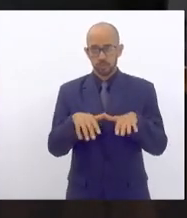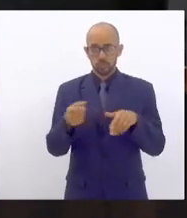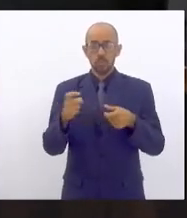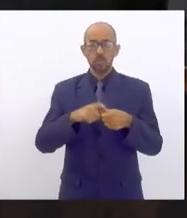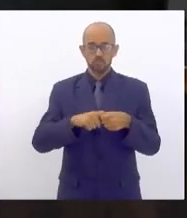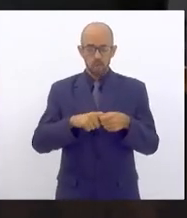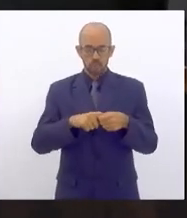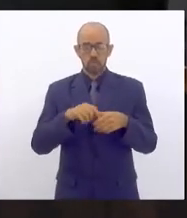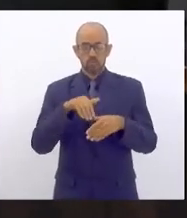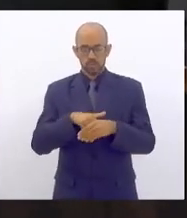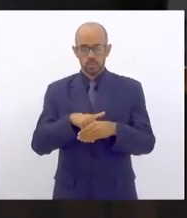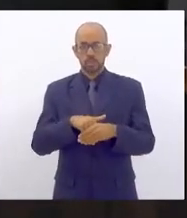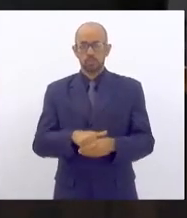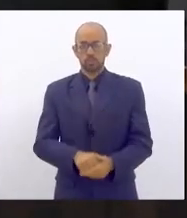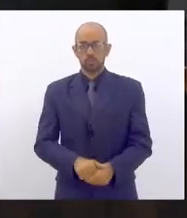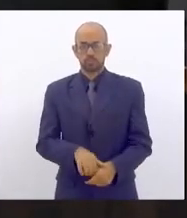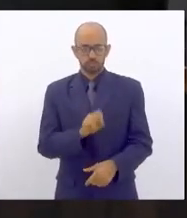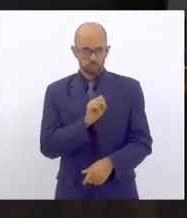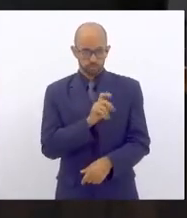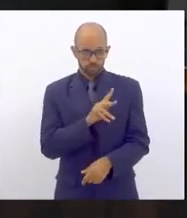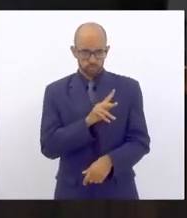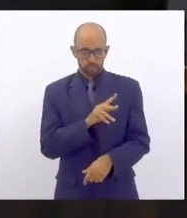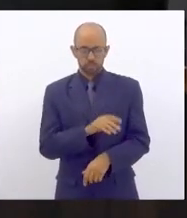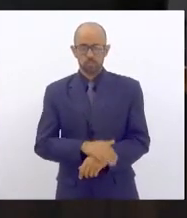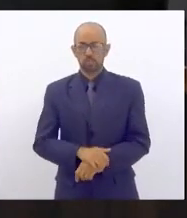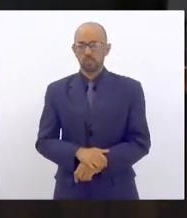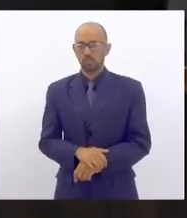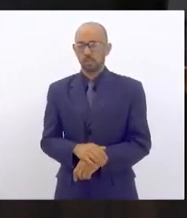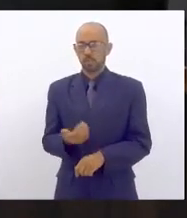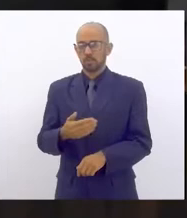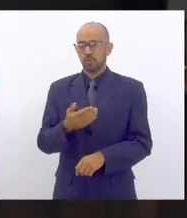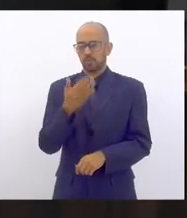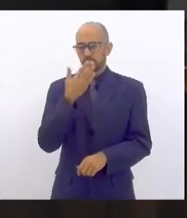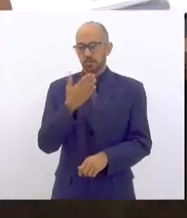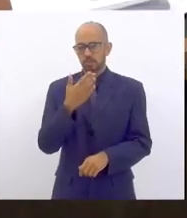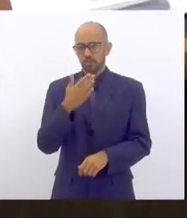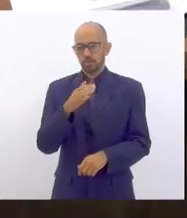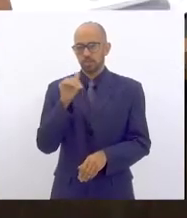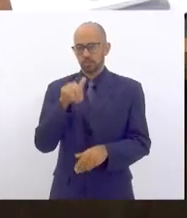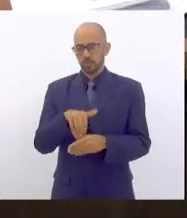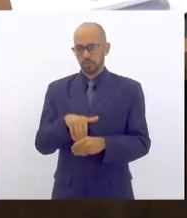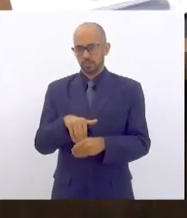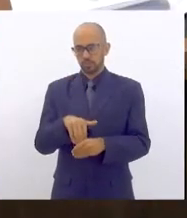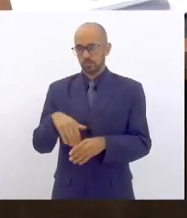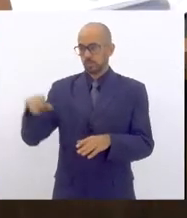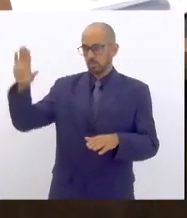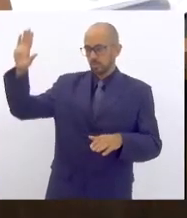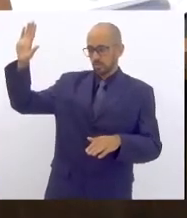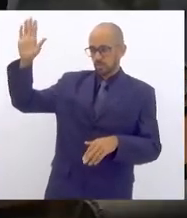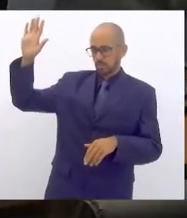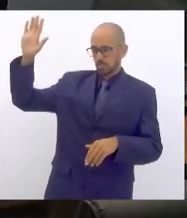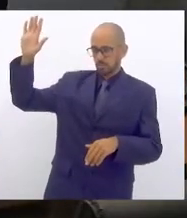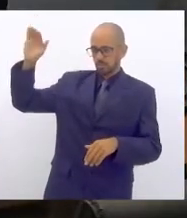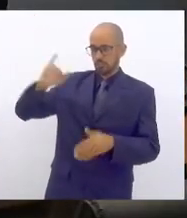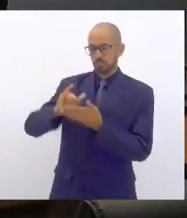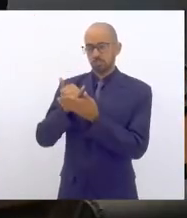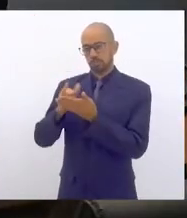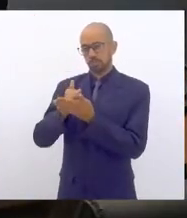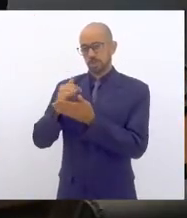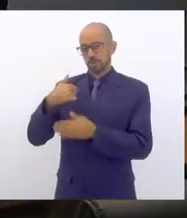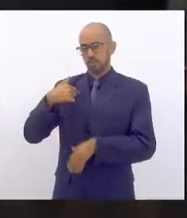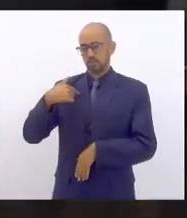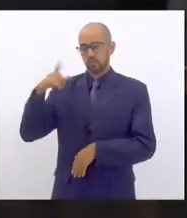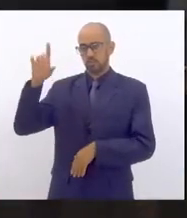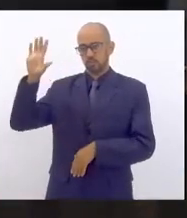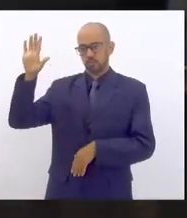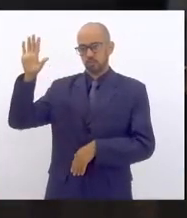Ok? Eu vou colher os pareceres, depois eu abro a discussão. Eu quero me inscrever, senhor presidente. Eu também. Eu só